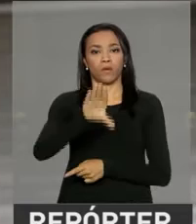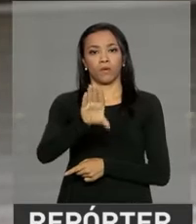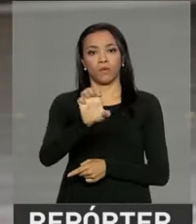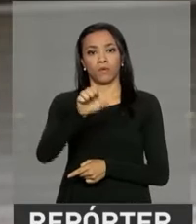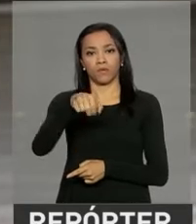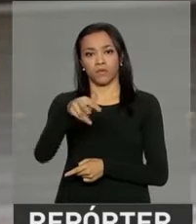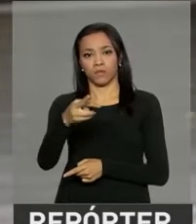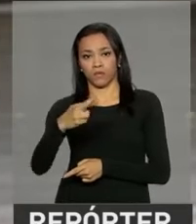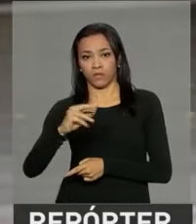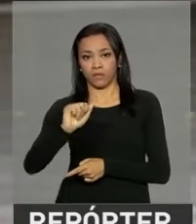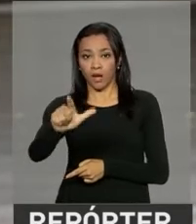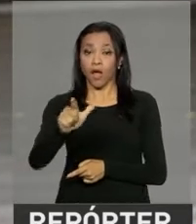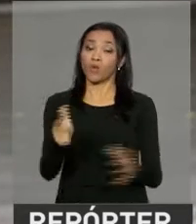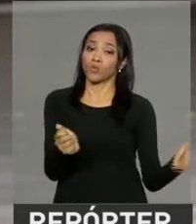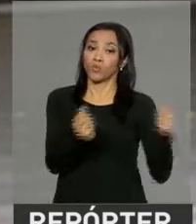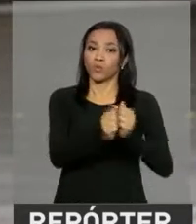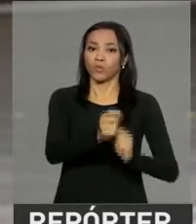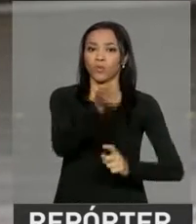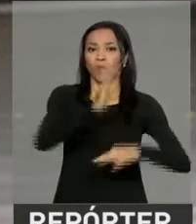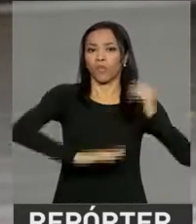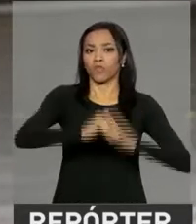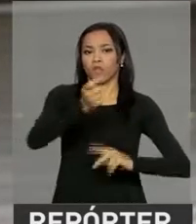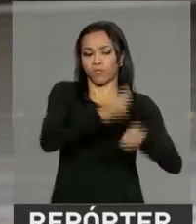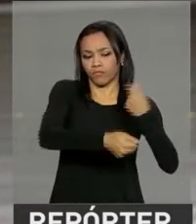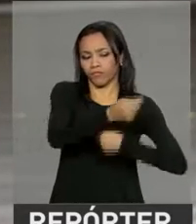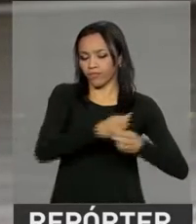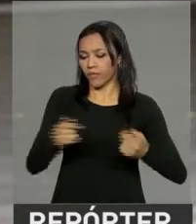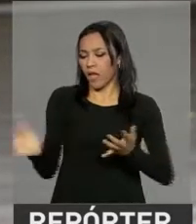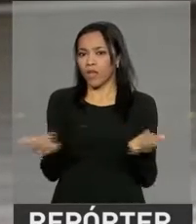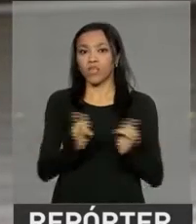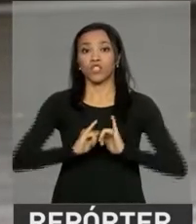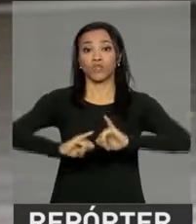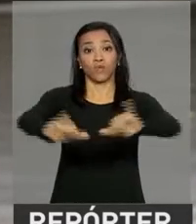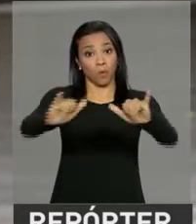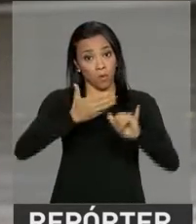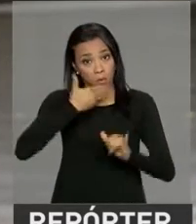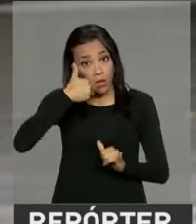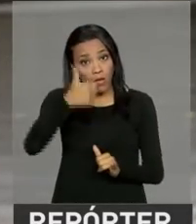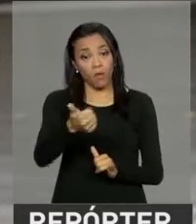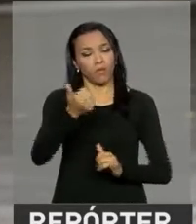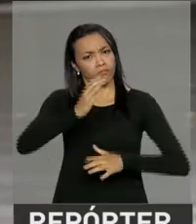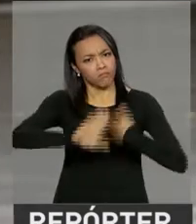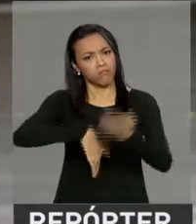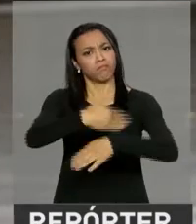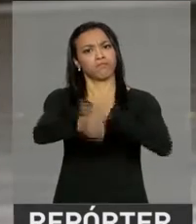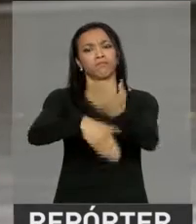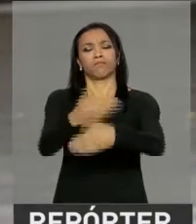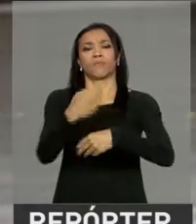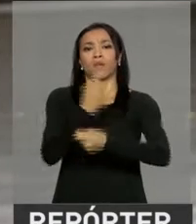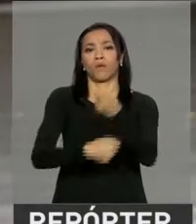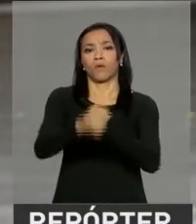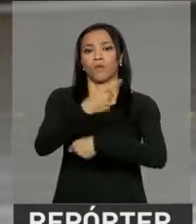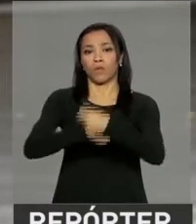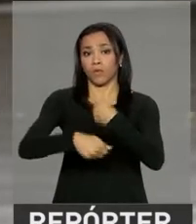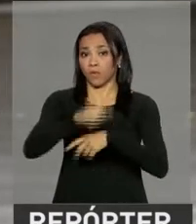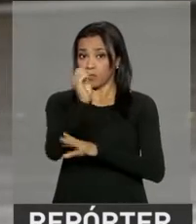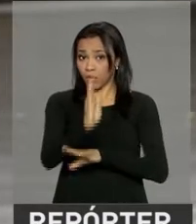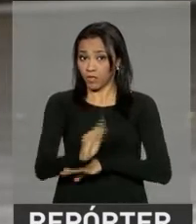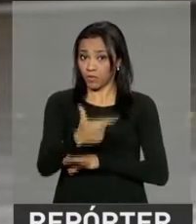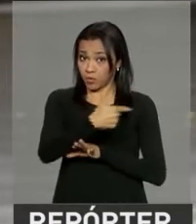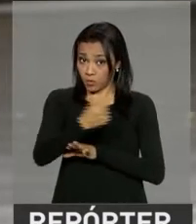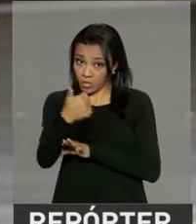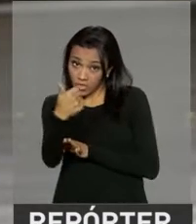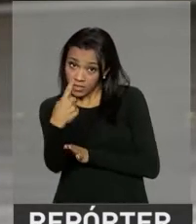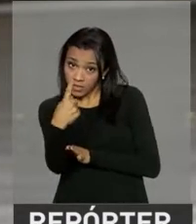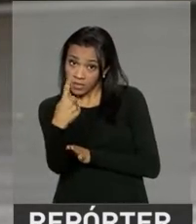financeiro mostra uma previsão maior de crescimento da economia brasileira em 2017 na comparação com a